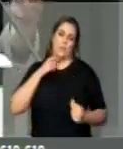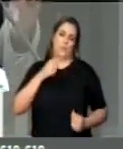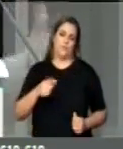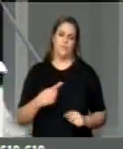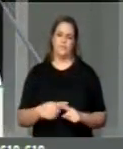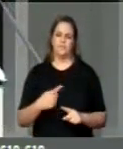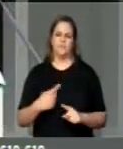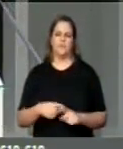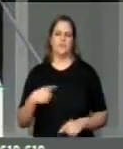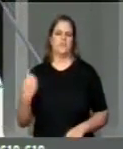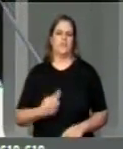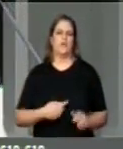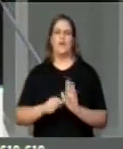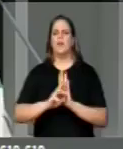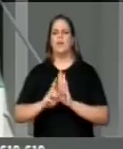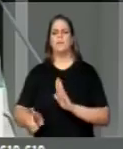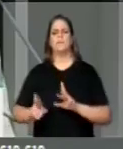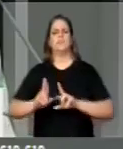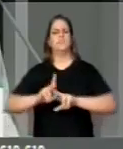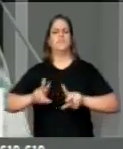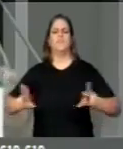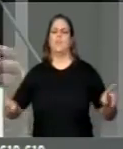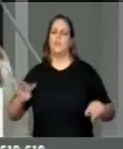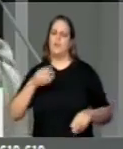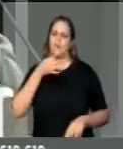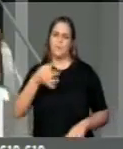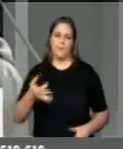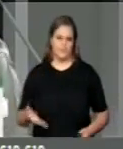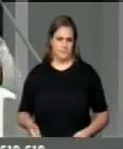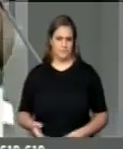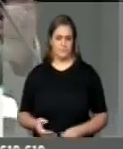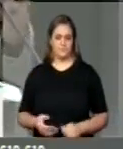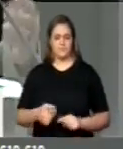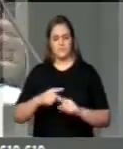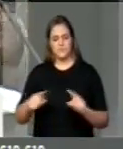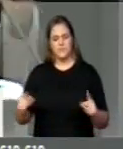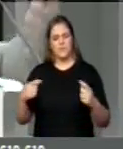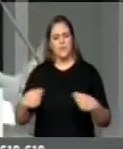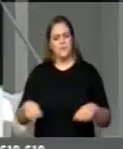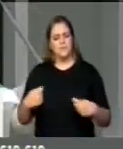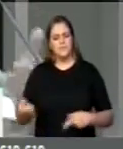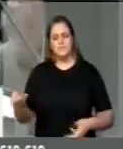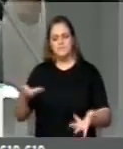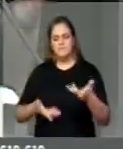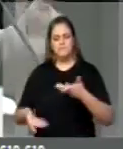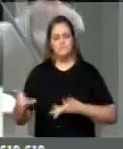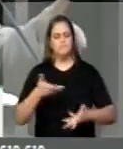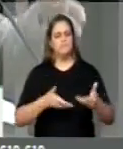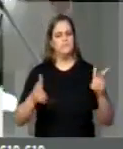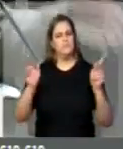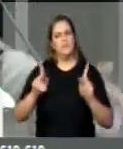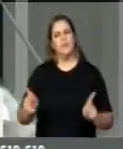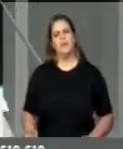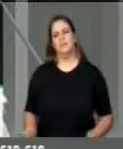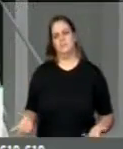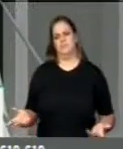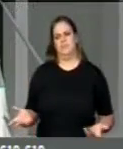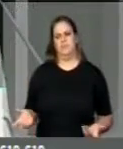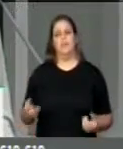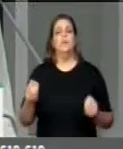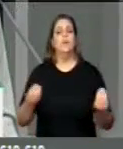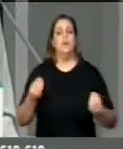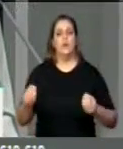as representações distintas desses interesses em conflito, mas ainda assim um clima minimamente harmonioso, exige a